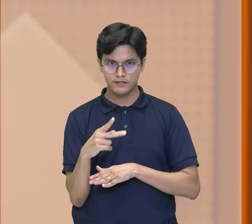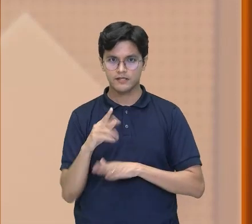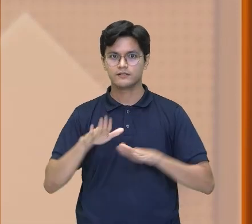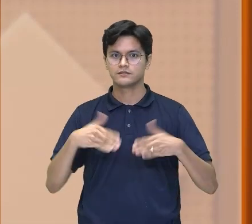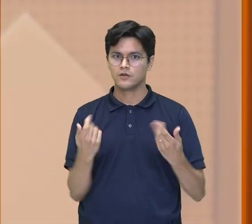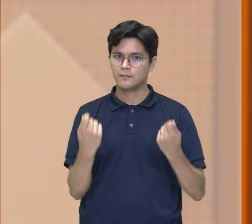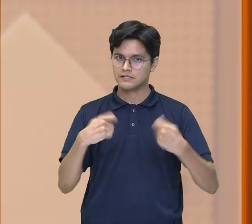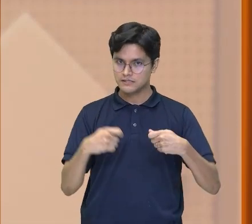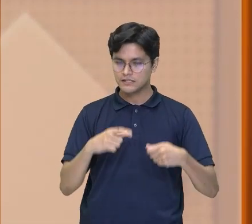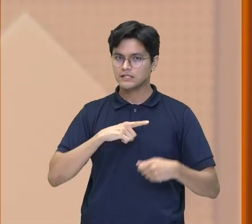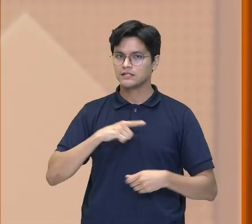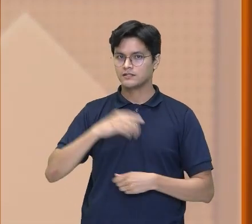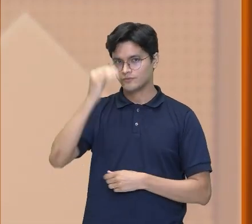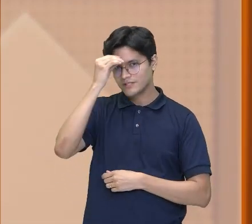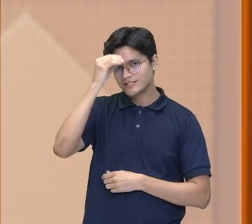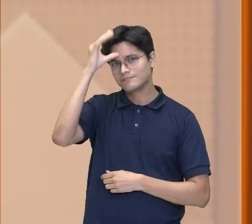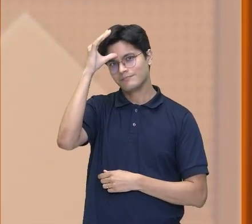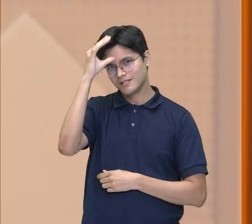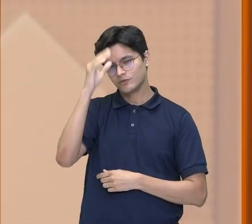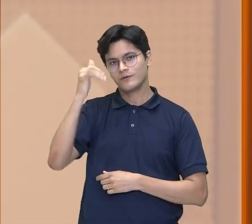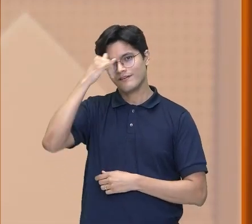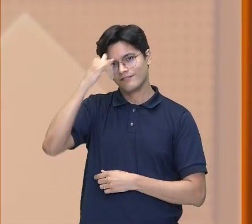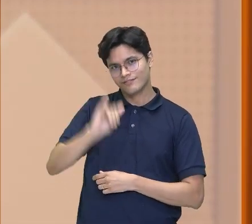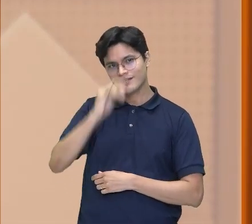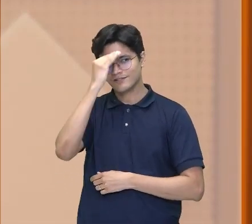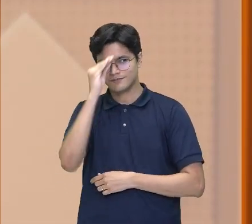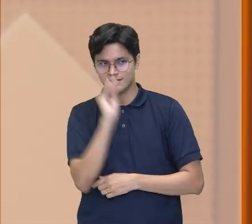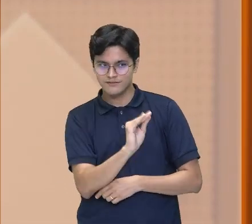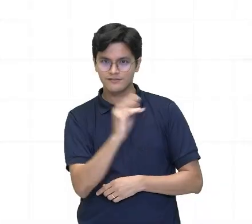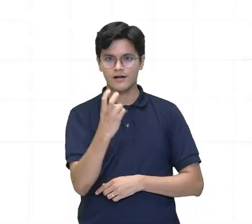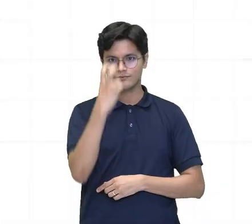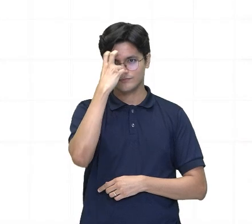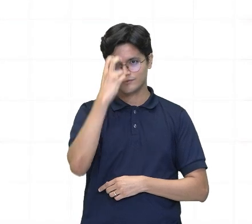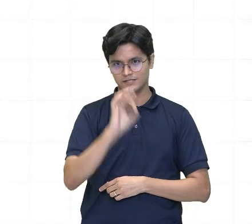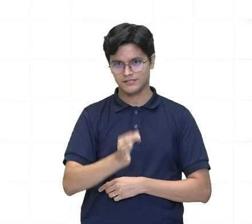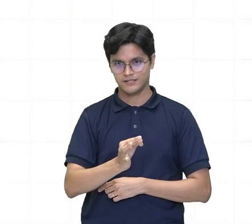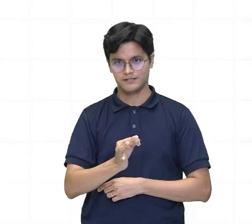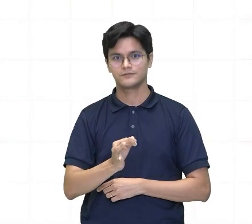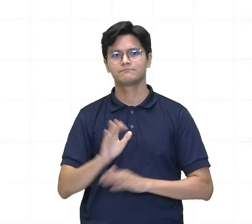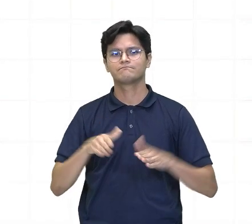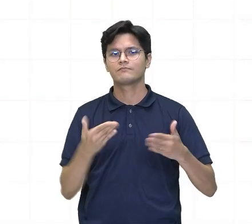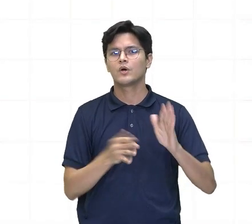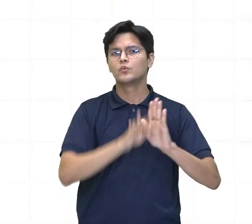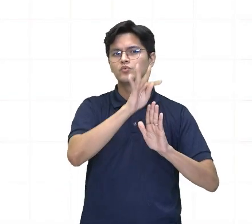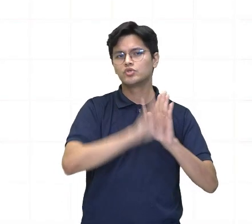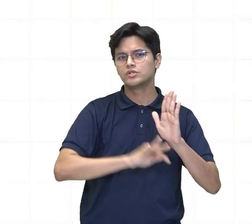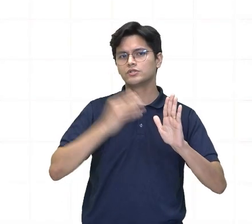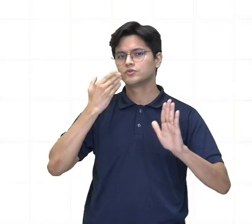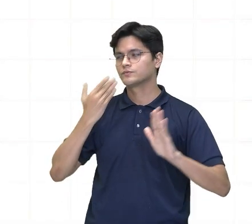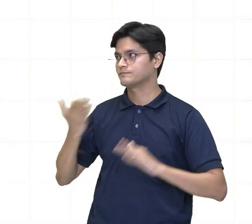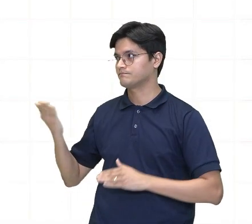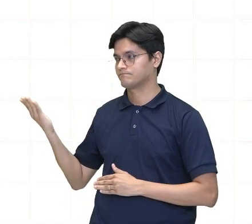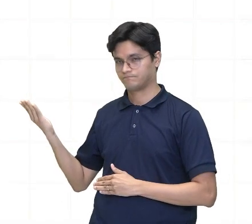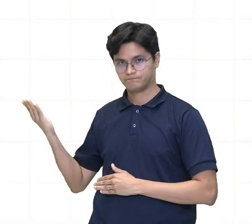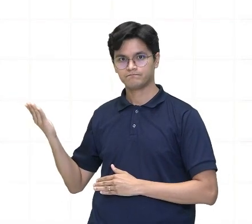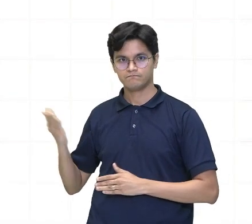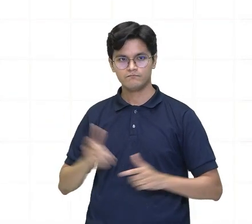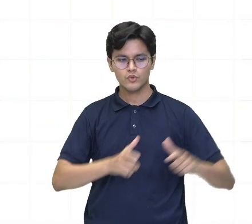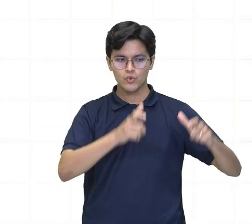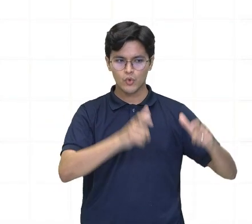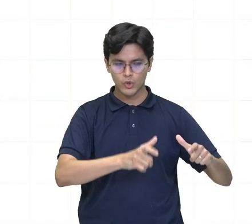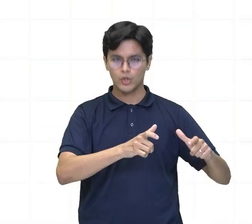àquela cultura, certo? Então vamos lá ao nosso texto, que diz o seguinte: os territórios encontrados já